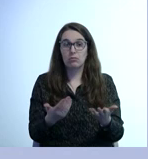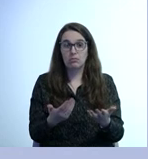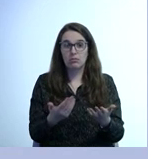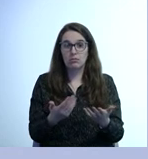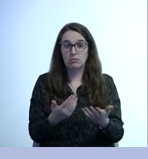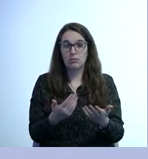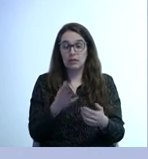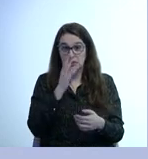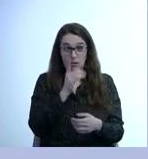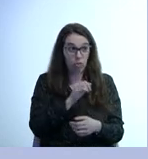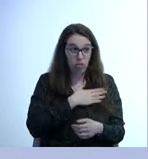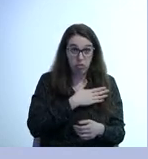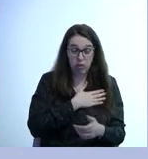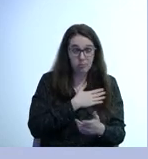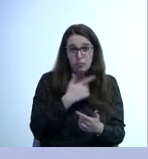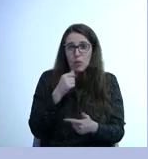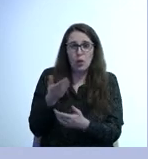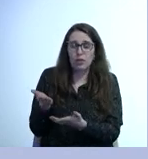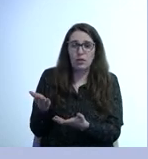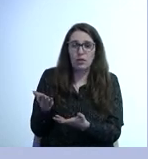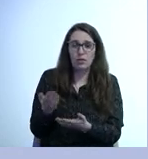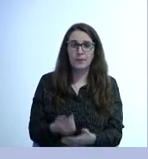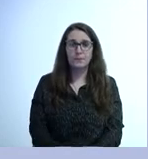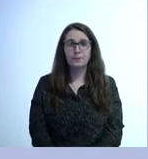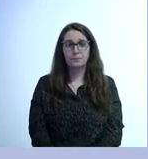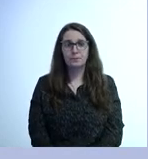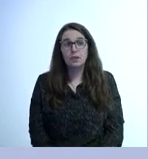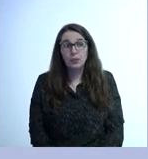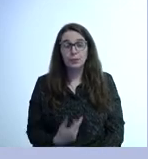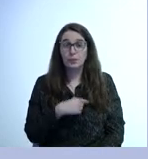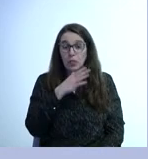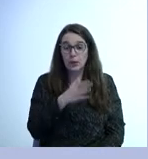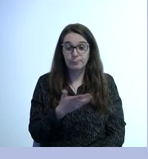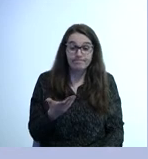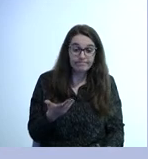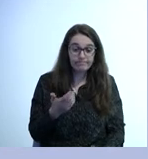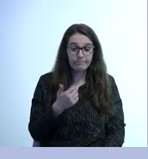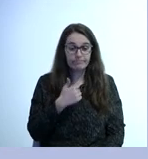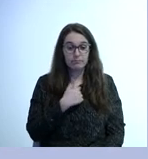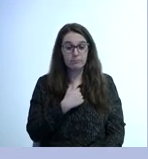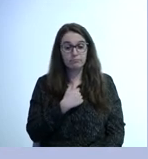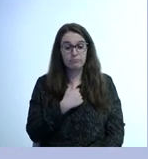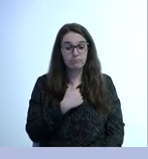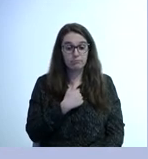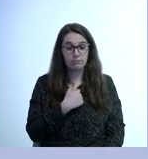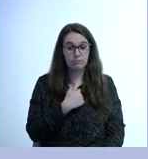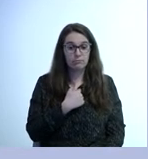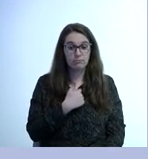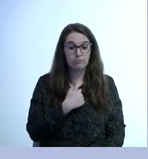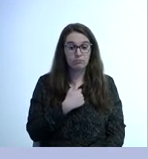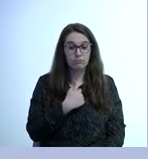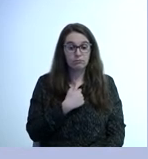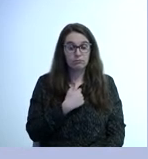é? Quem não quiser isso, não pode. E por isso eu digo, está na agonia. E